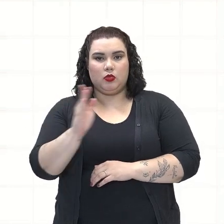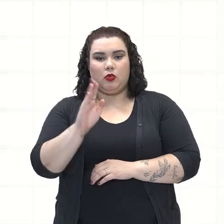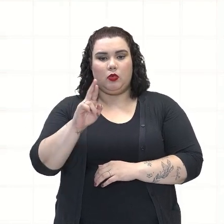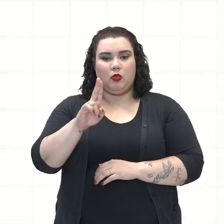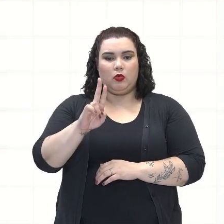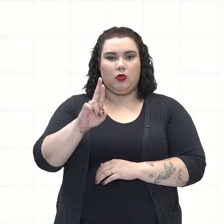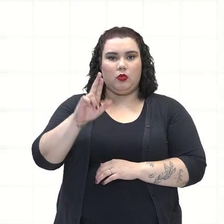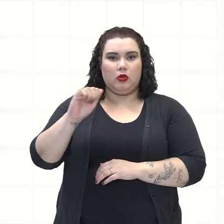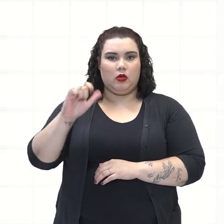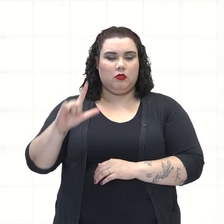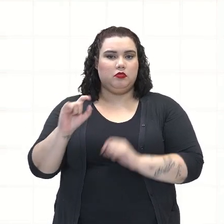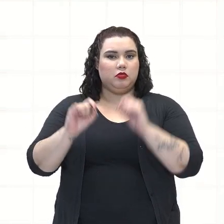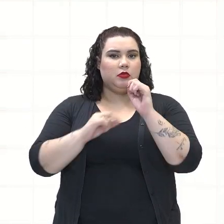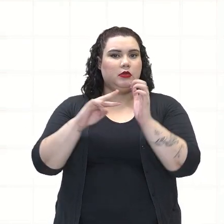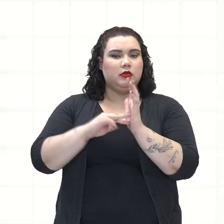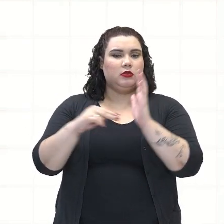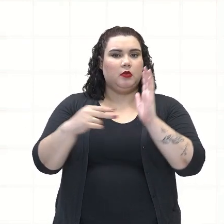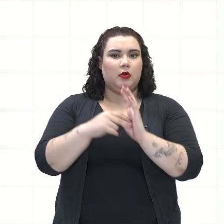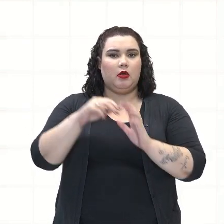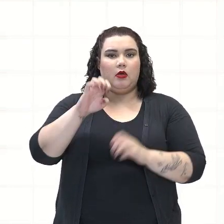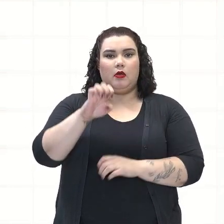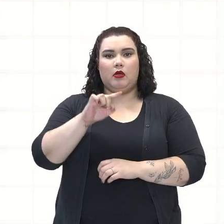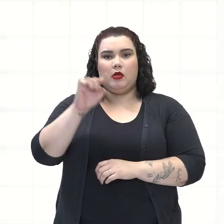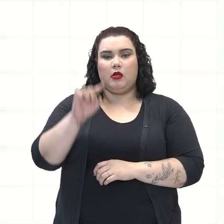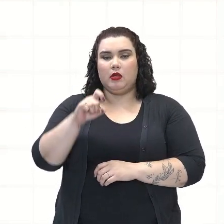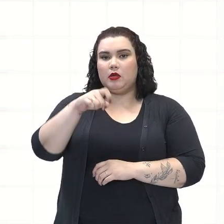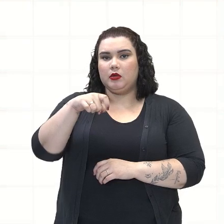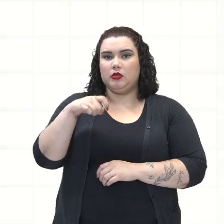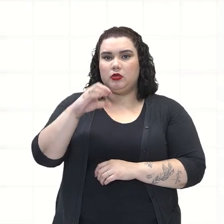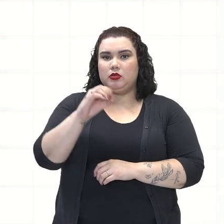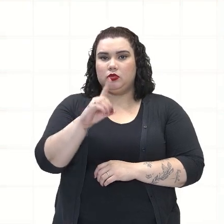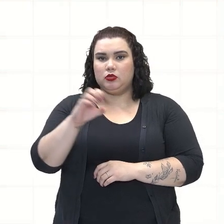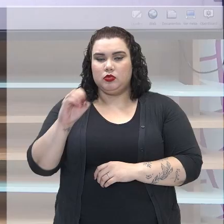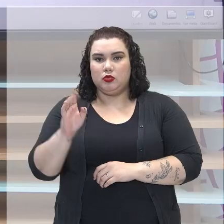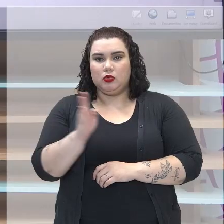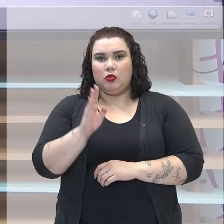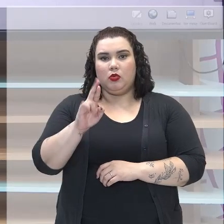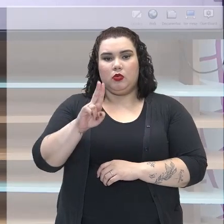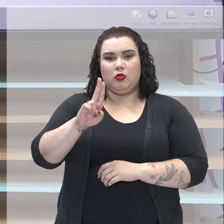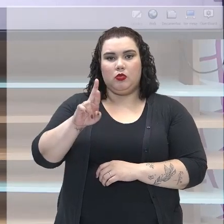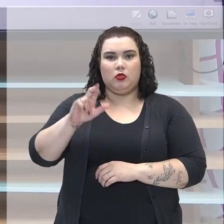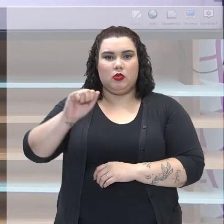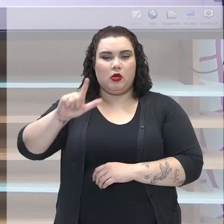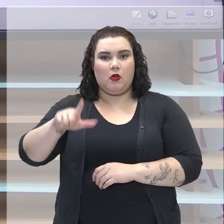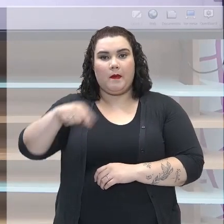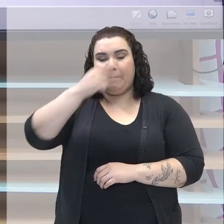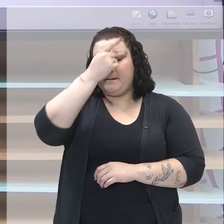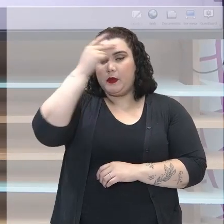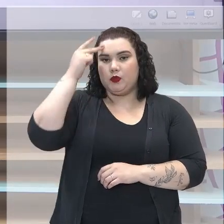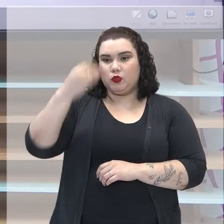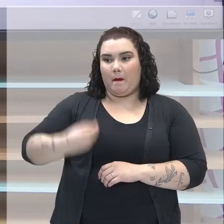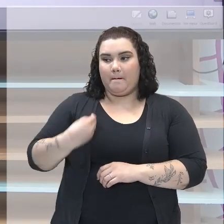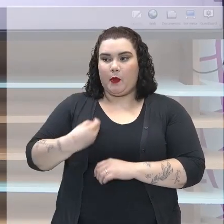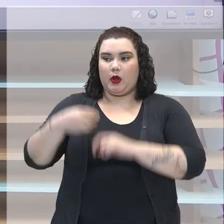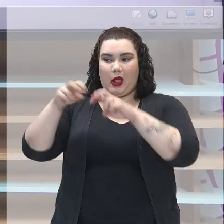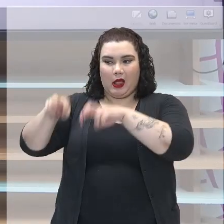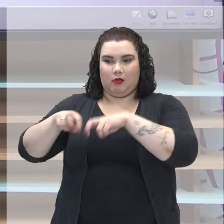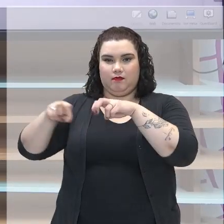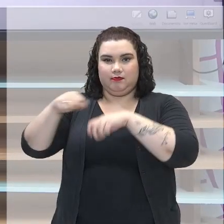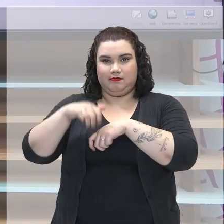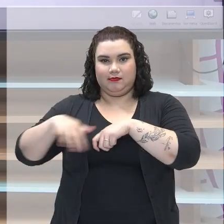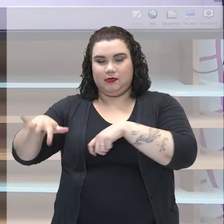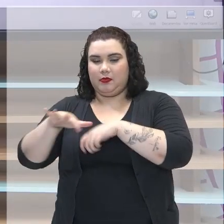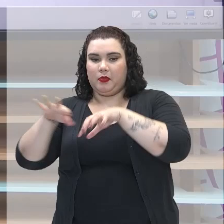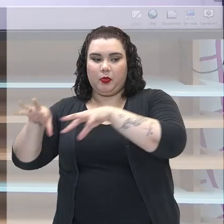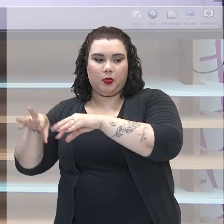é o êxodo rural. O êxodo rural é a saída do homem do campo em direção à cidade. Então, toda vez que o homem